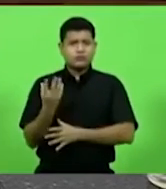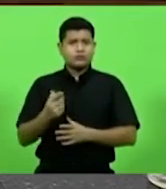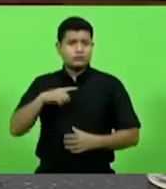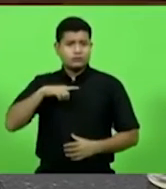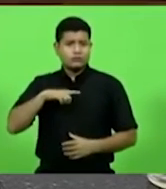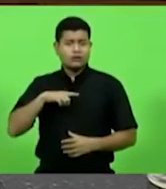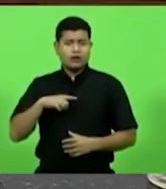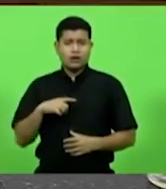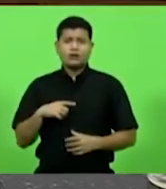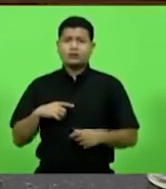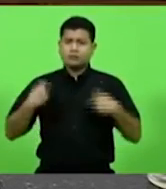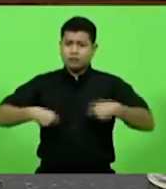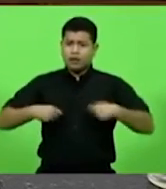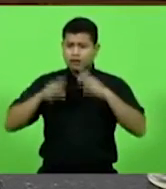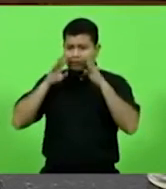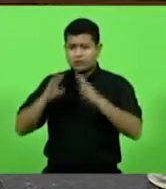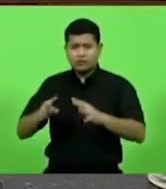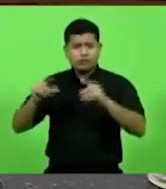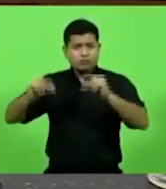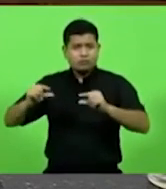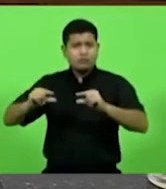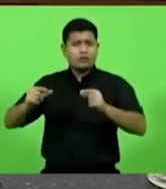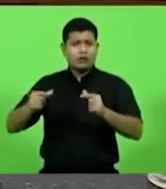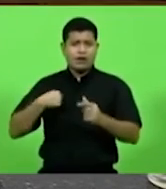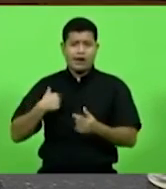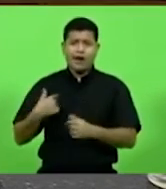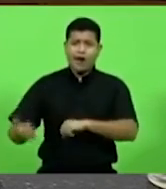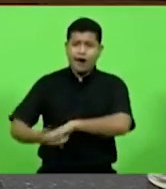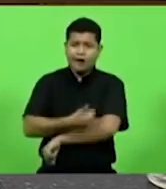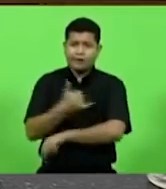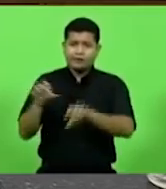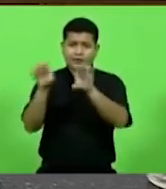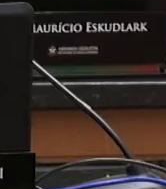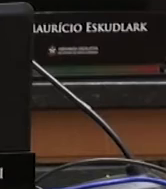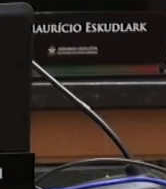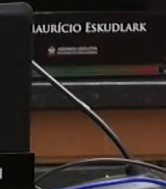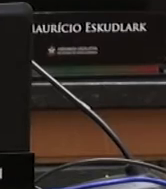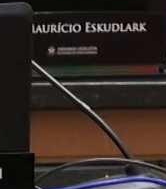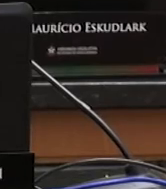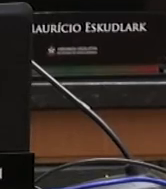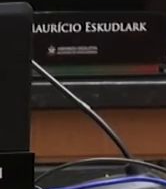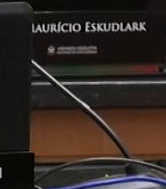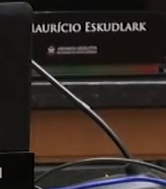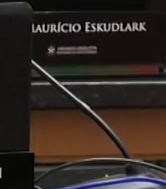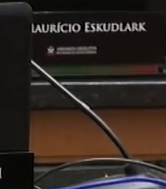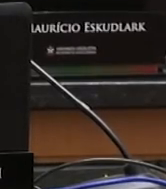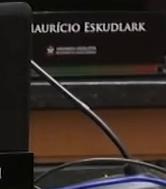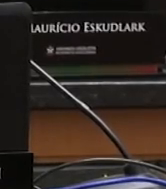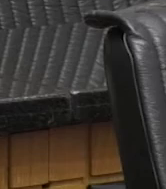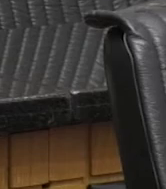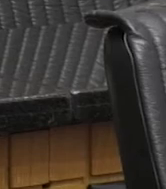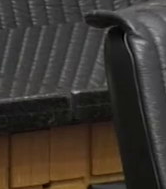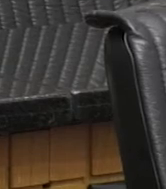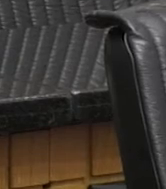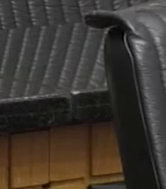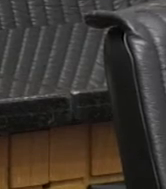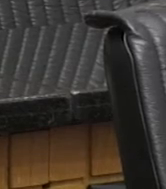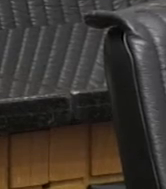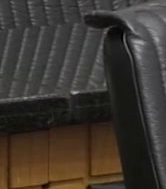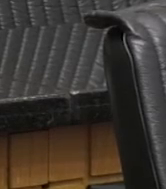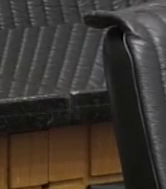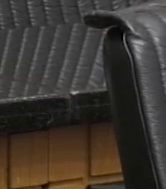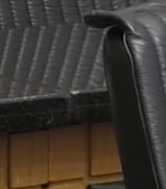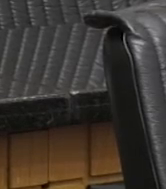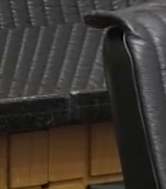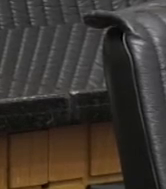um mínimo de atenção à nossa infraestrutura rodoviária. Outros parlamentares também pediram prioridade